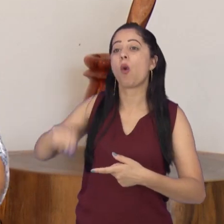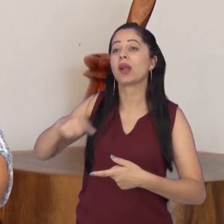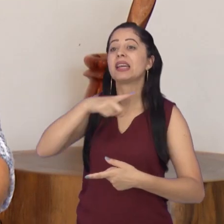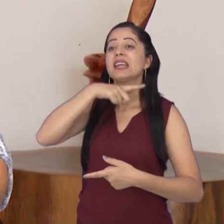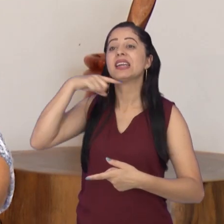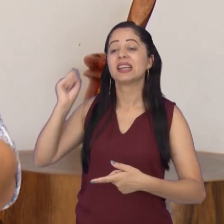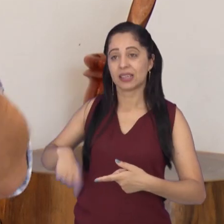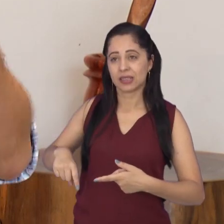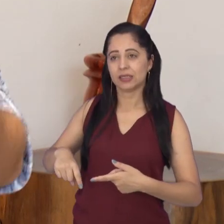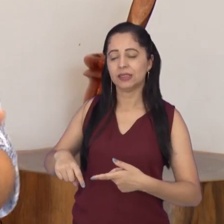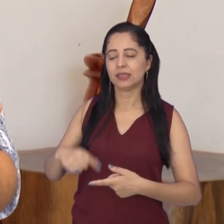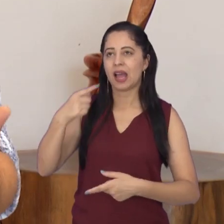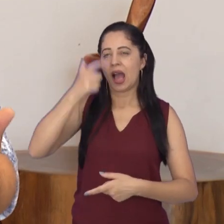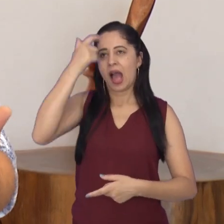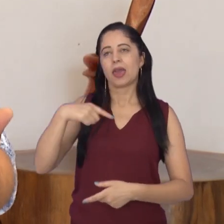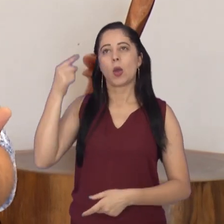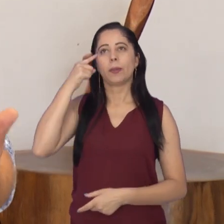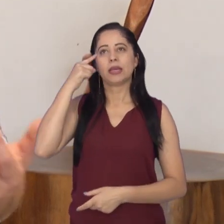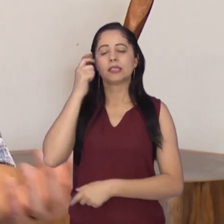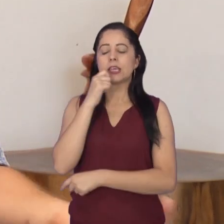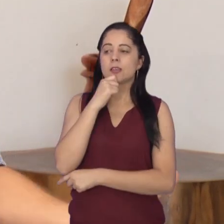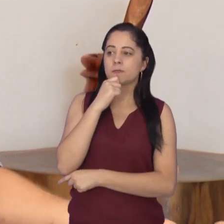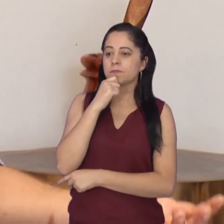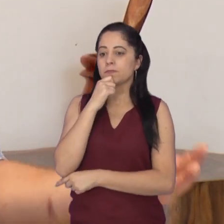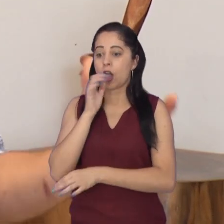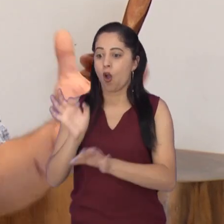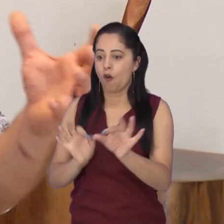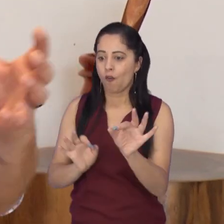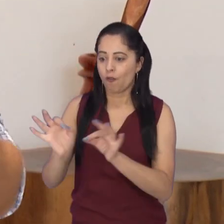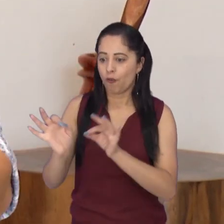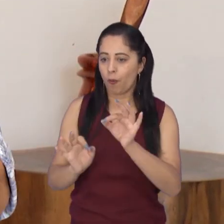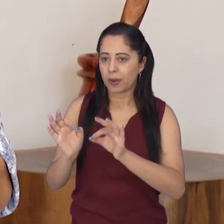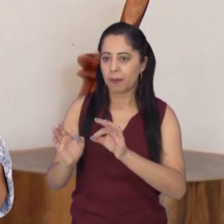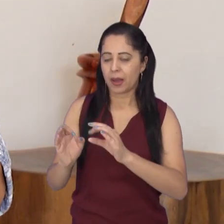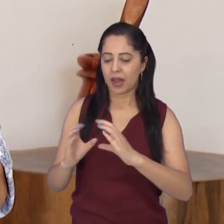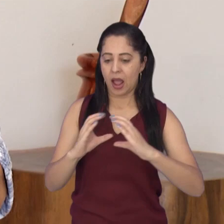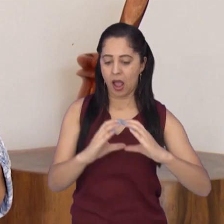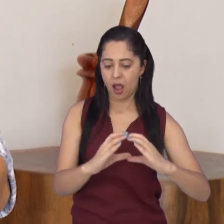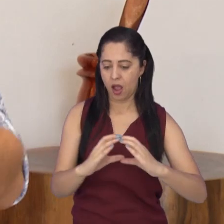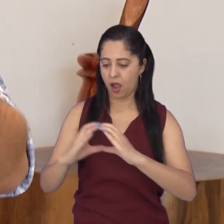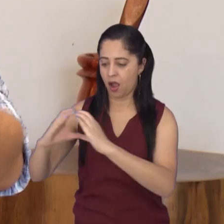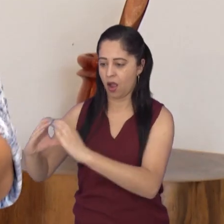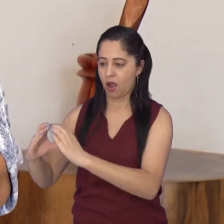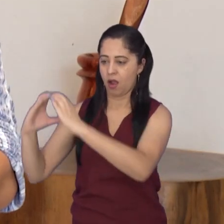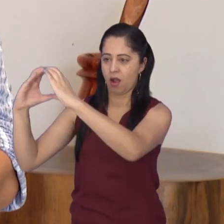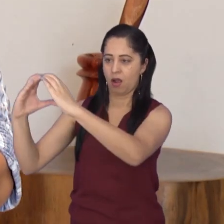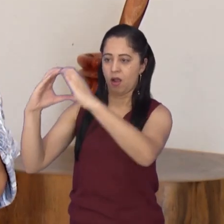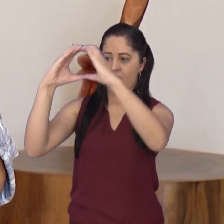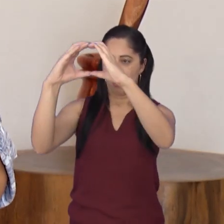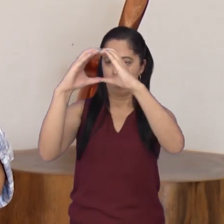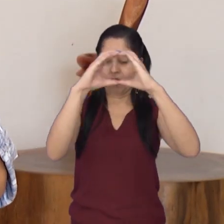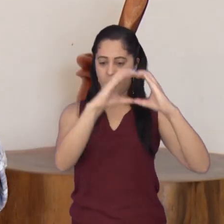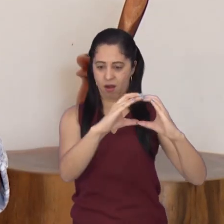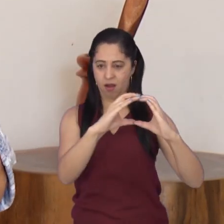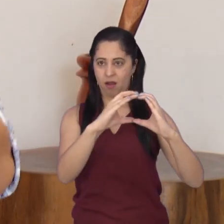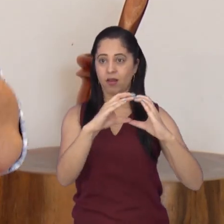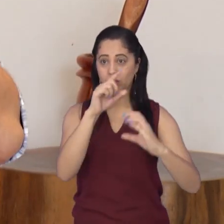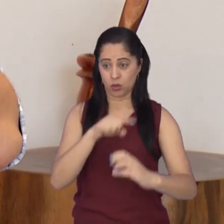paz. Então eu criei essa escultura que une vários elementos que remetem à paz, que